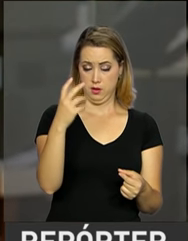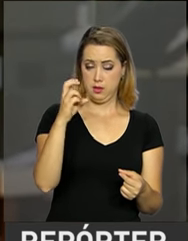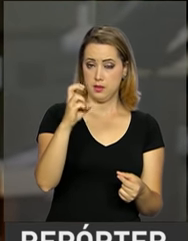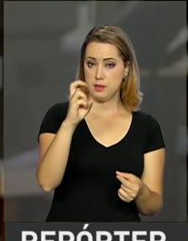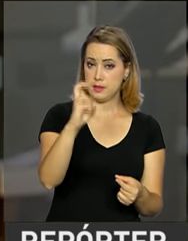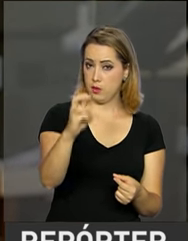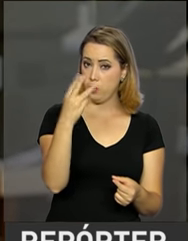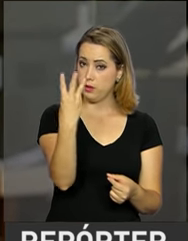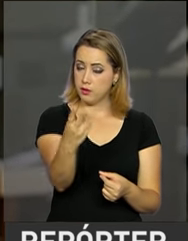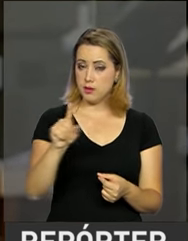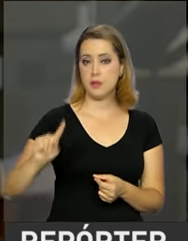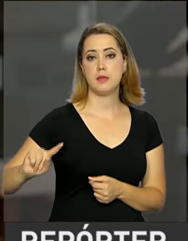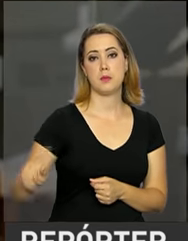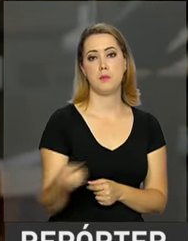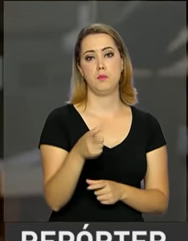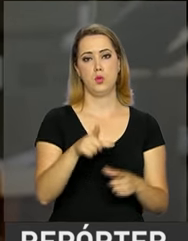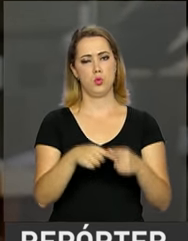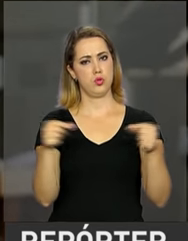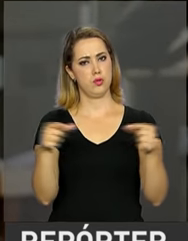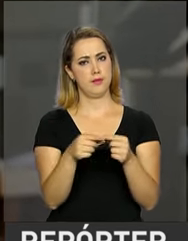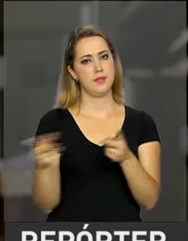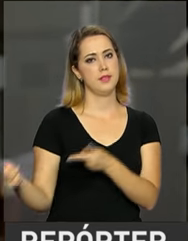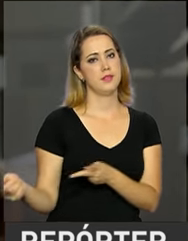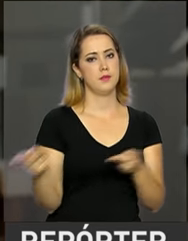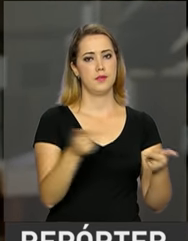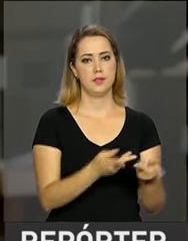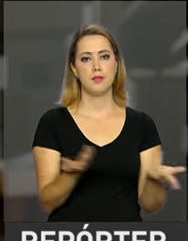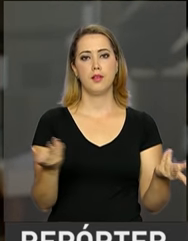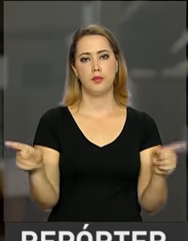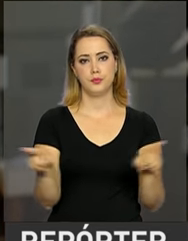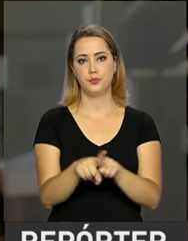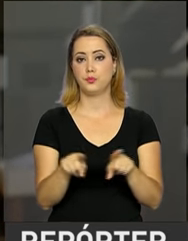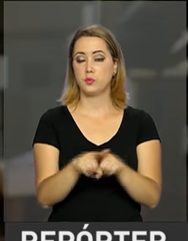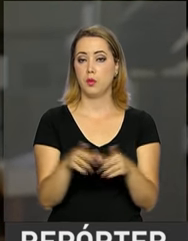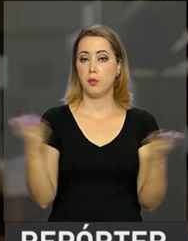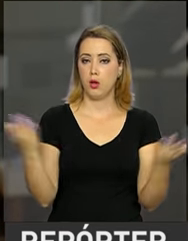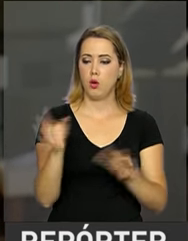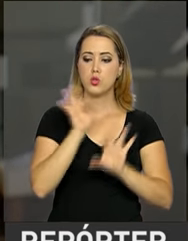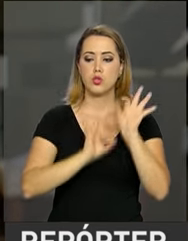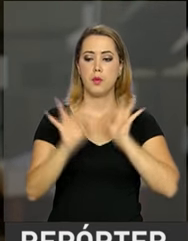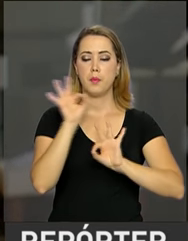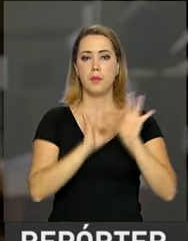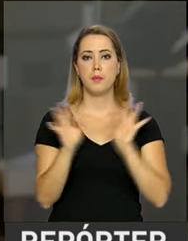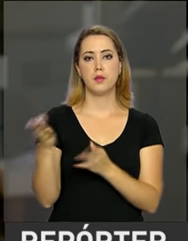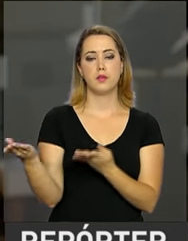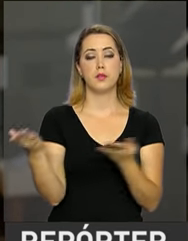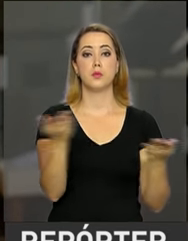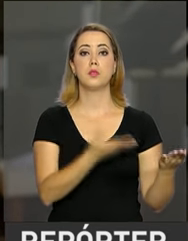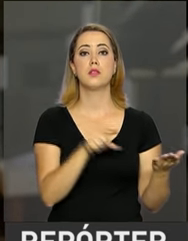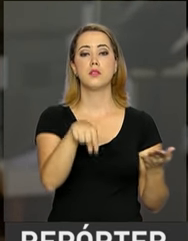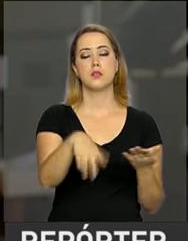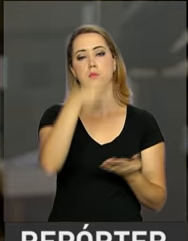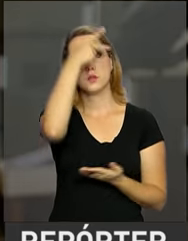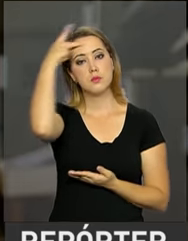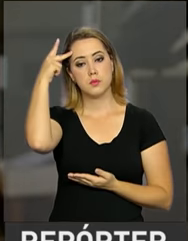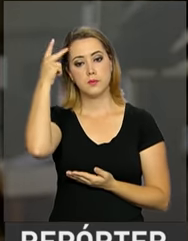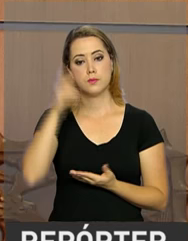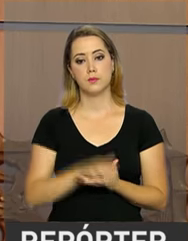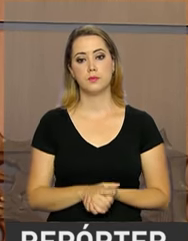expectativa é que esse número cresça significativamente com o aumento do número de agências preparadas para receber esses